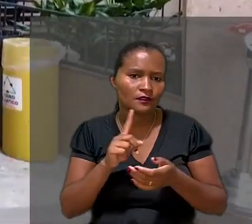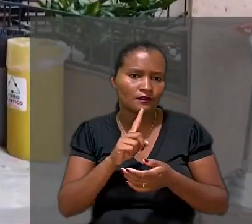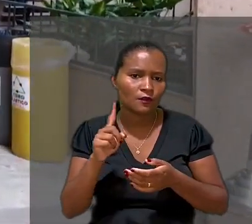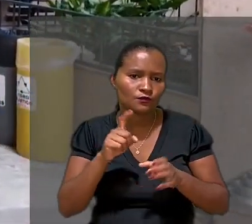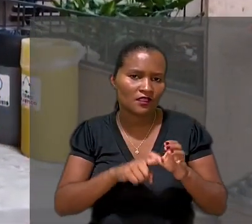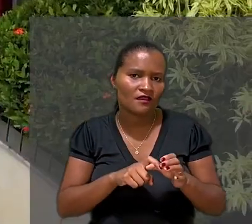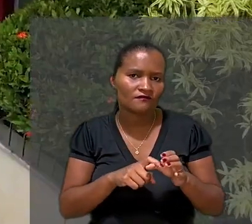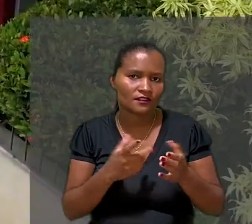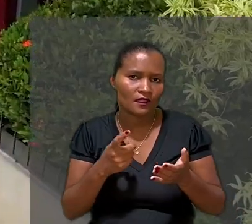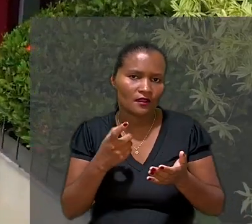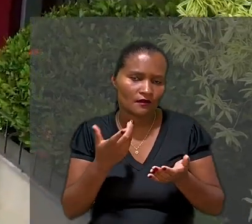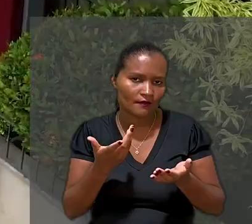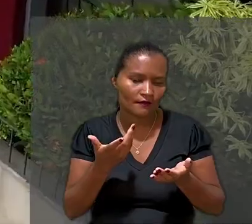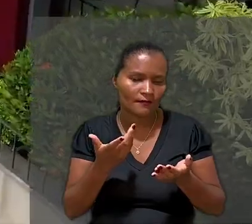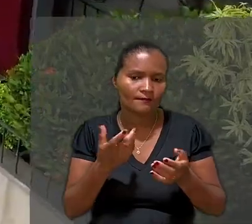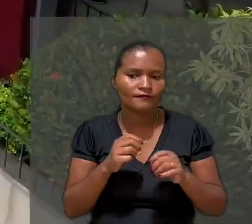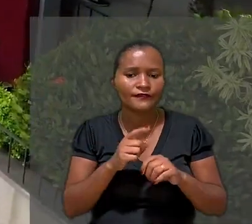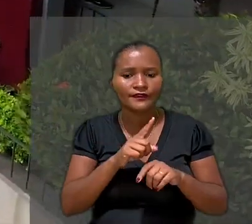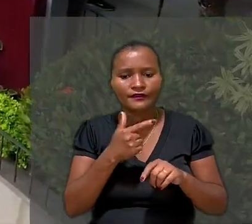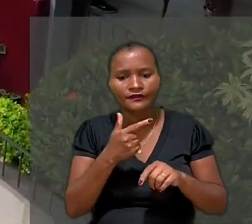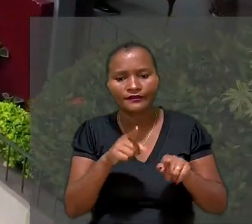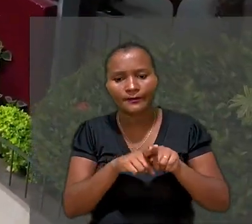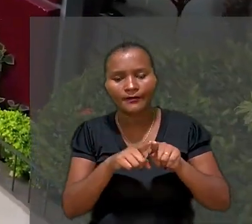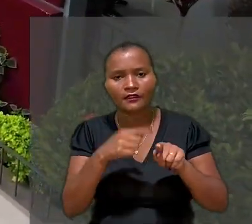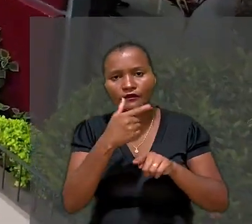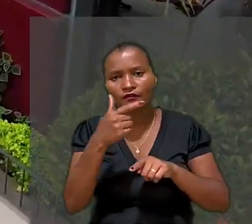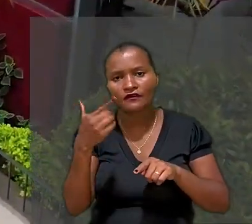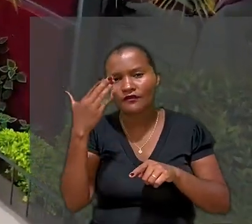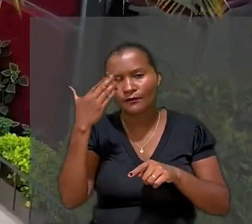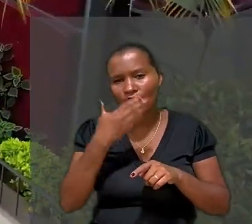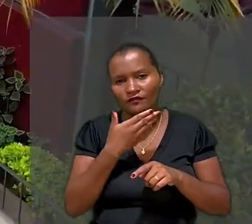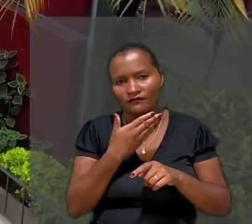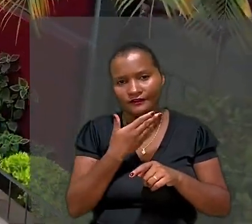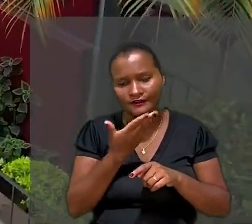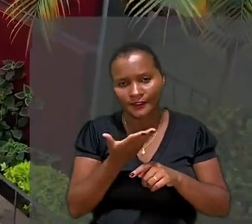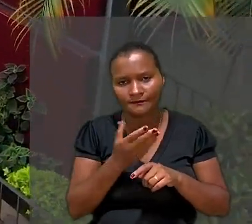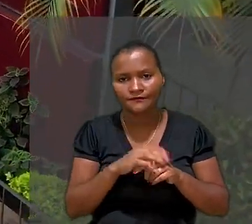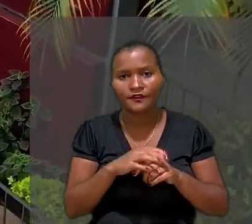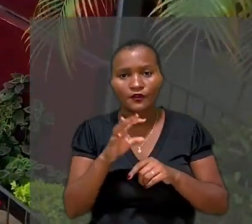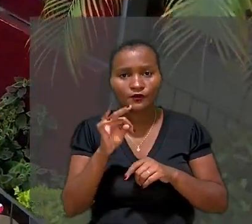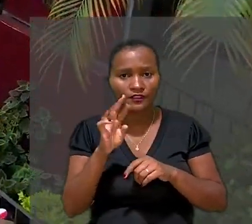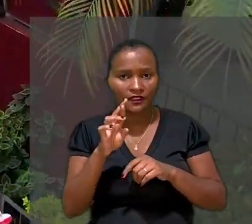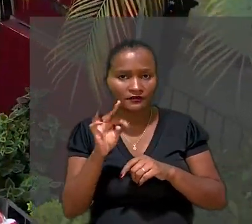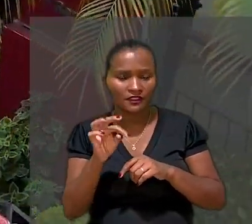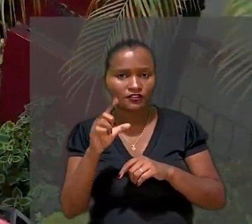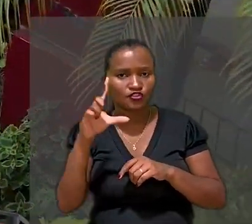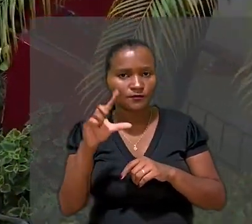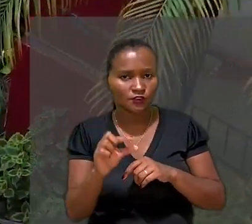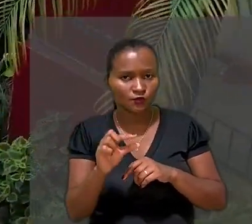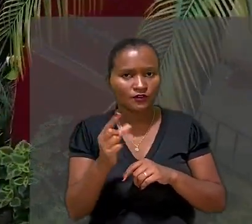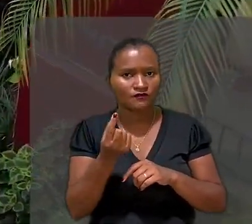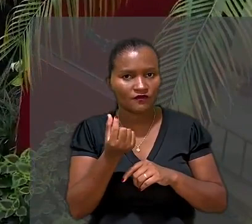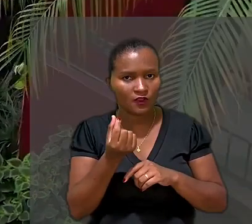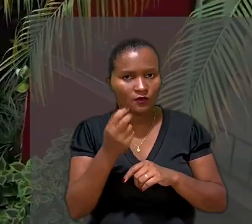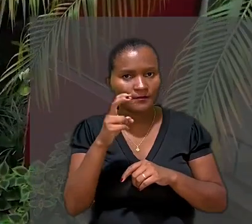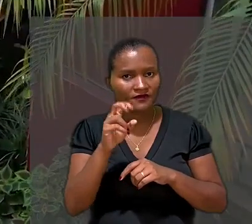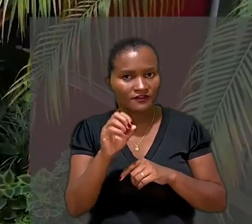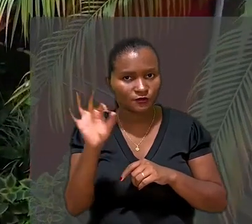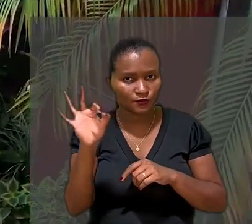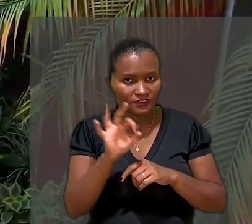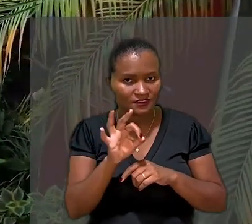pelo aposentado. Além disso, não houve comprovação das outras alegações. O TRT, porém, reduziu o montante